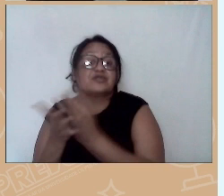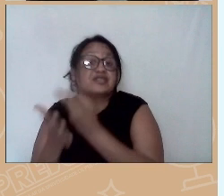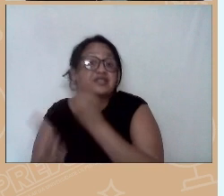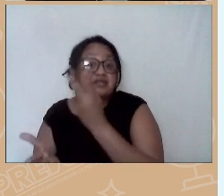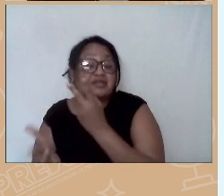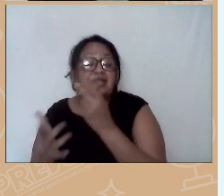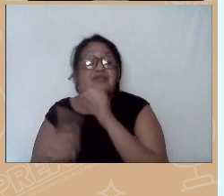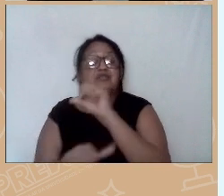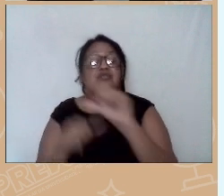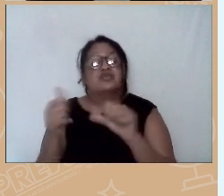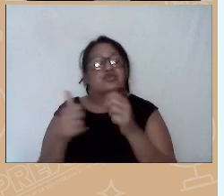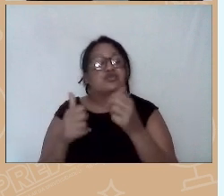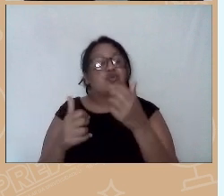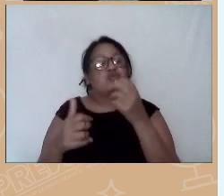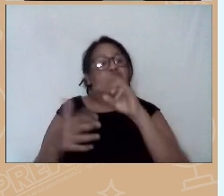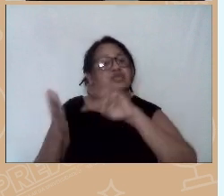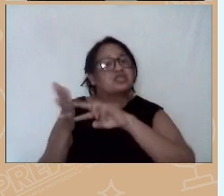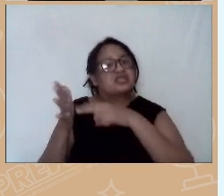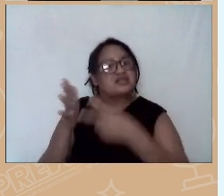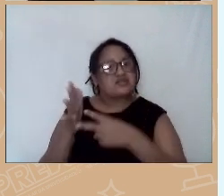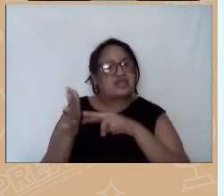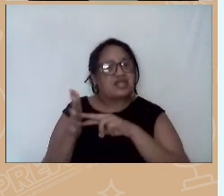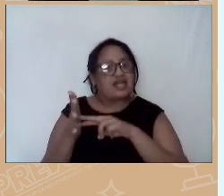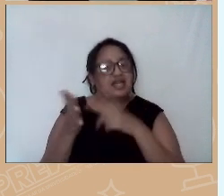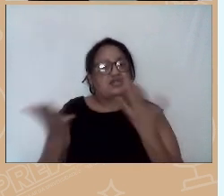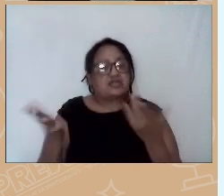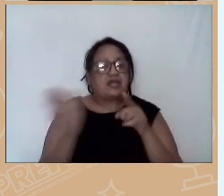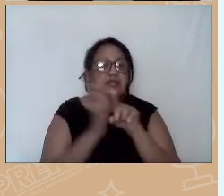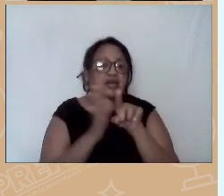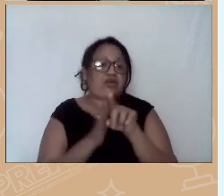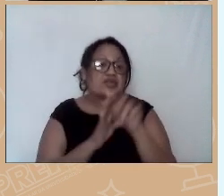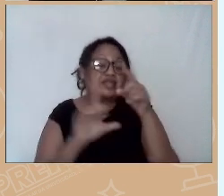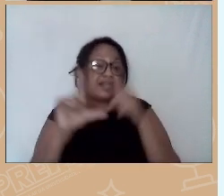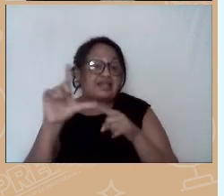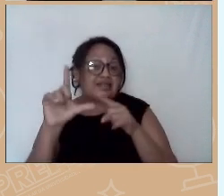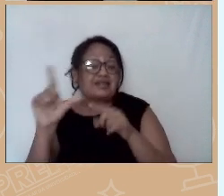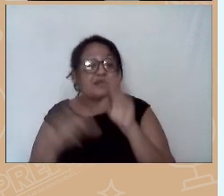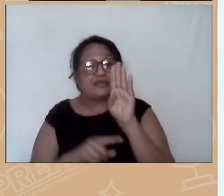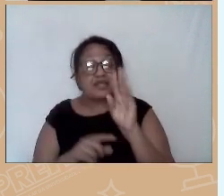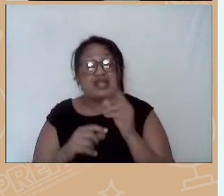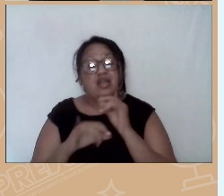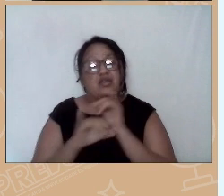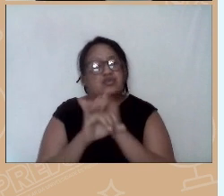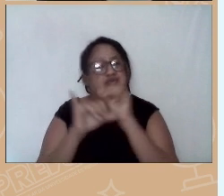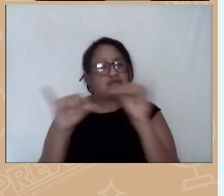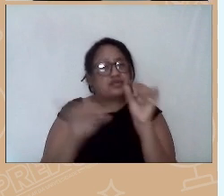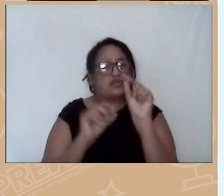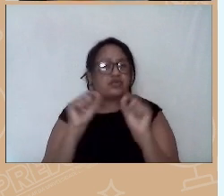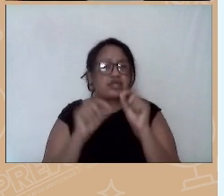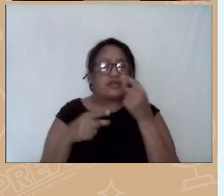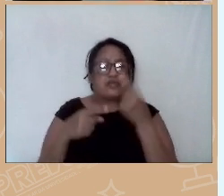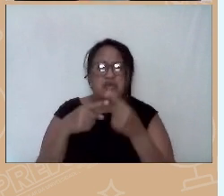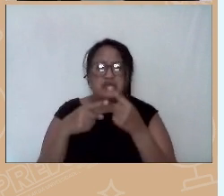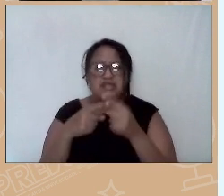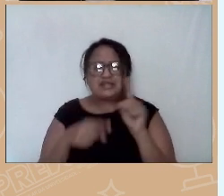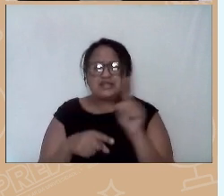sentido da afirmação aqui na letra D eu estou dizendo que porque não recebeu